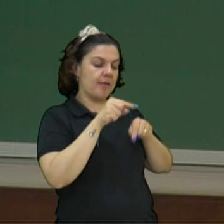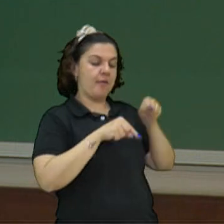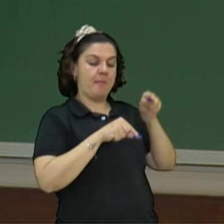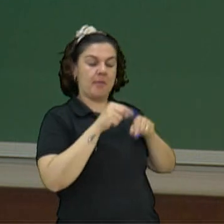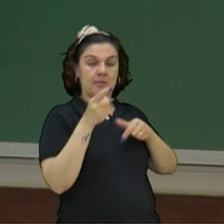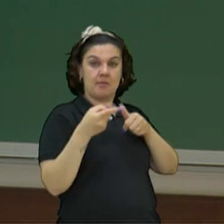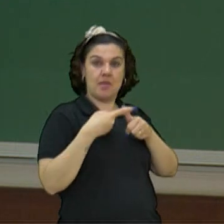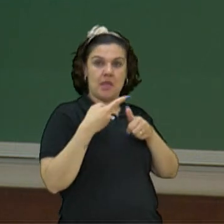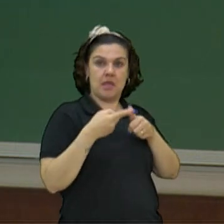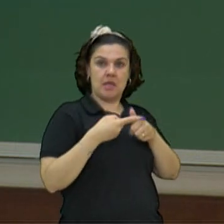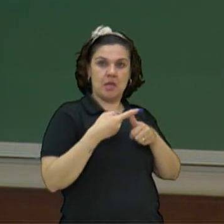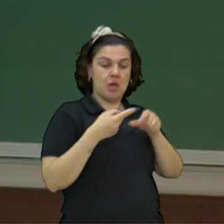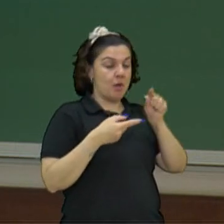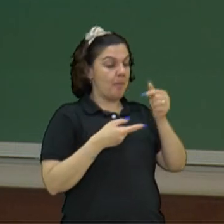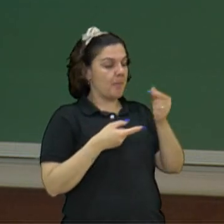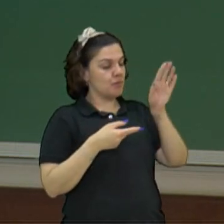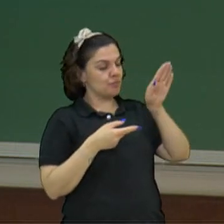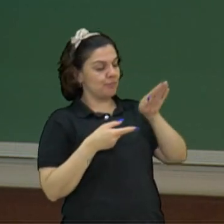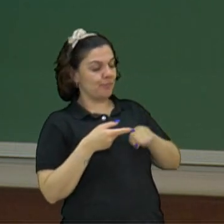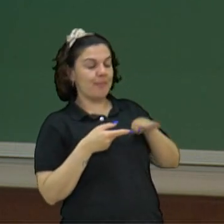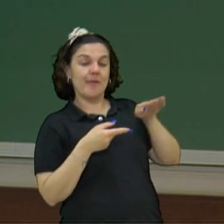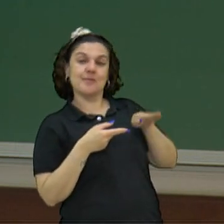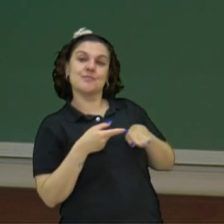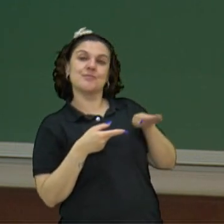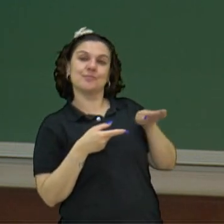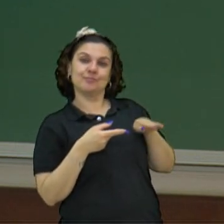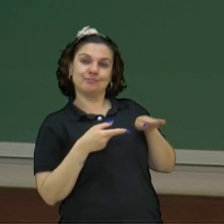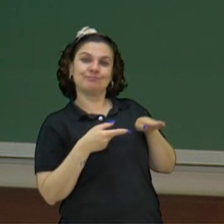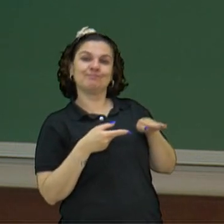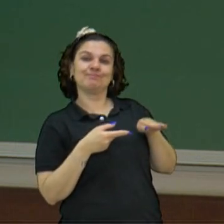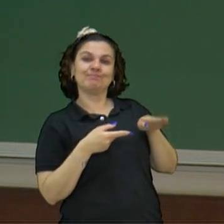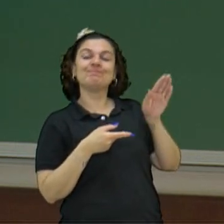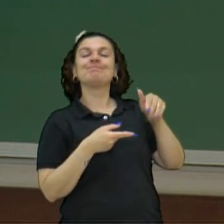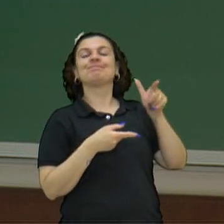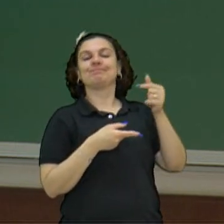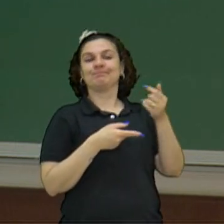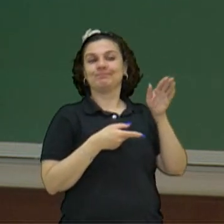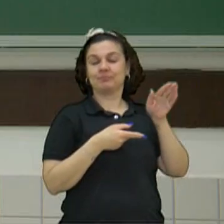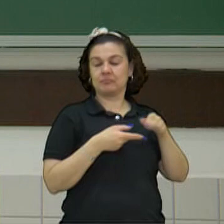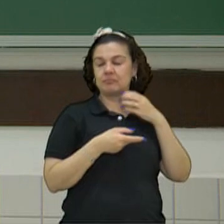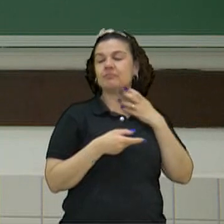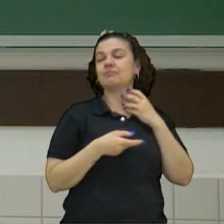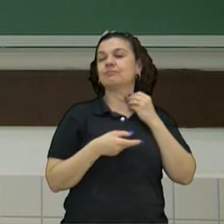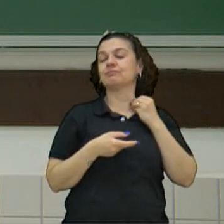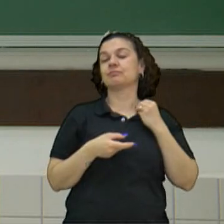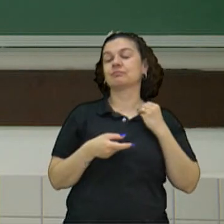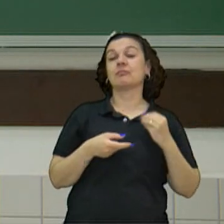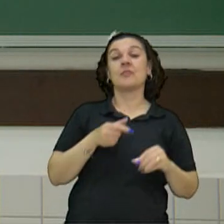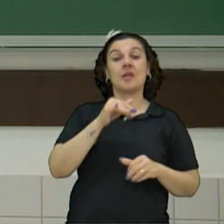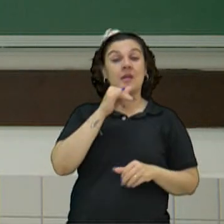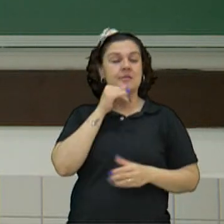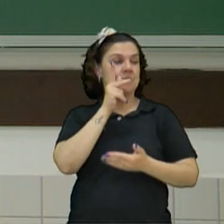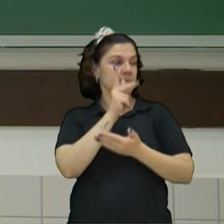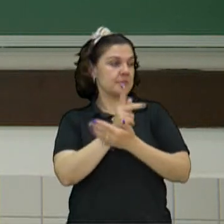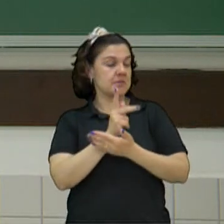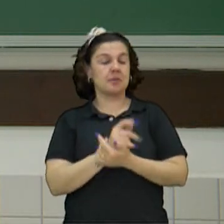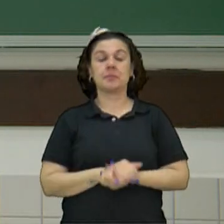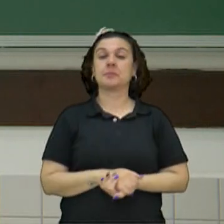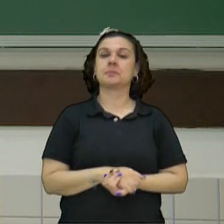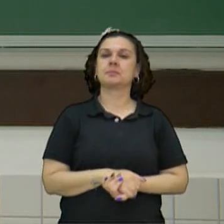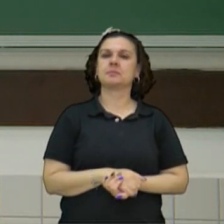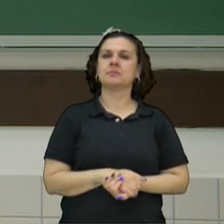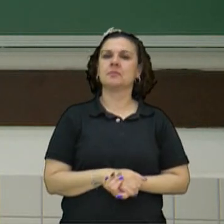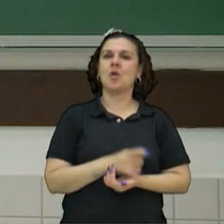sai por um preço muito baixo. Um exemplo que eu sempre dou nas aulas: